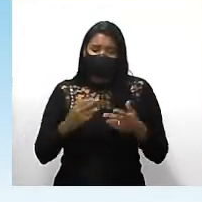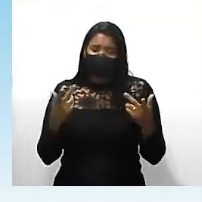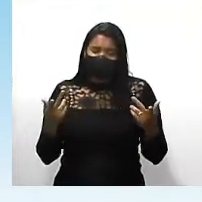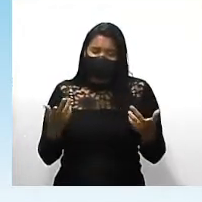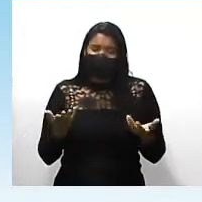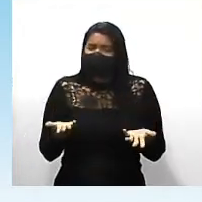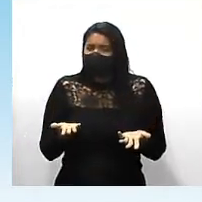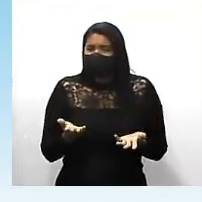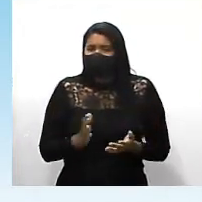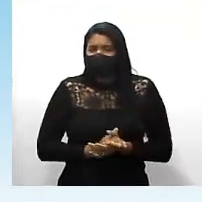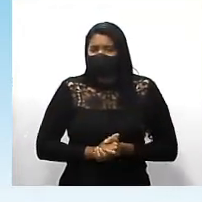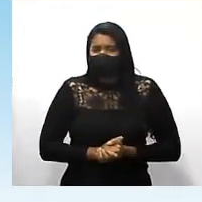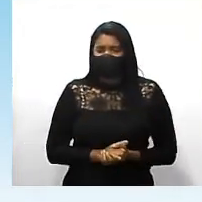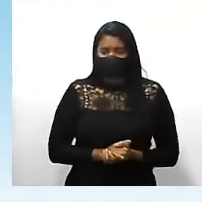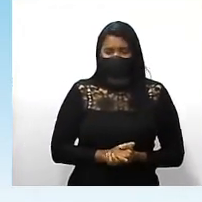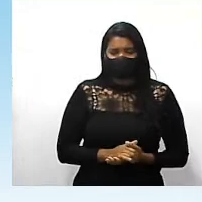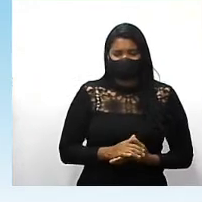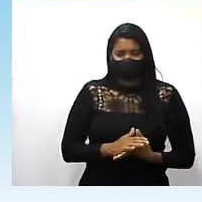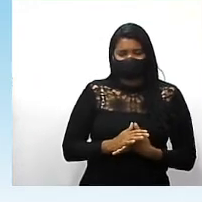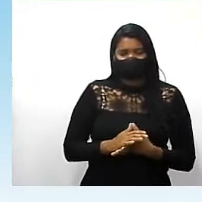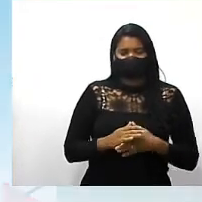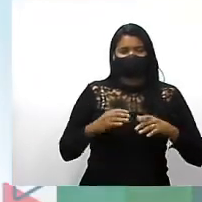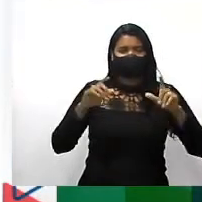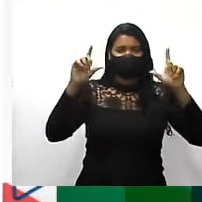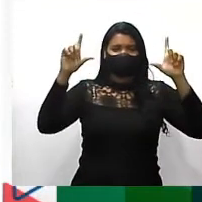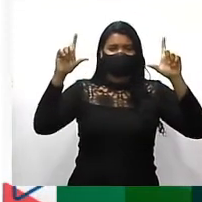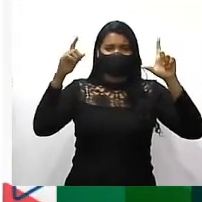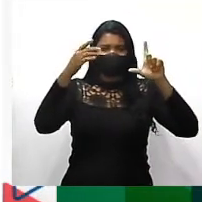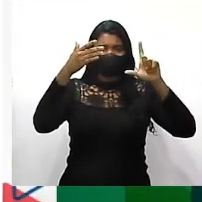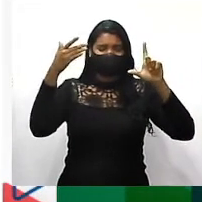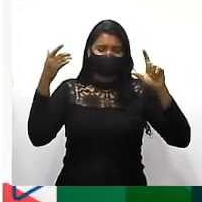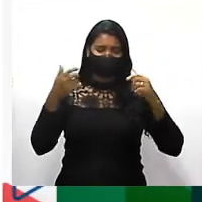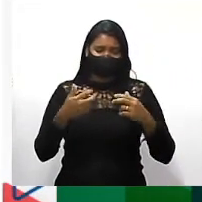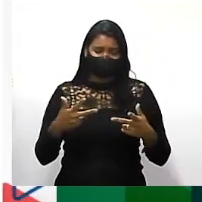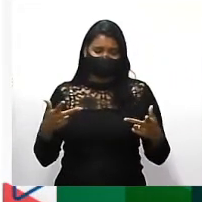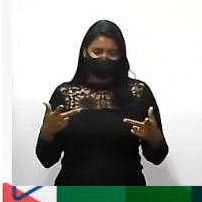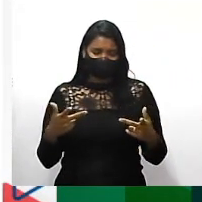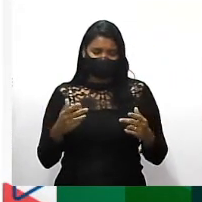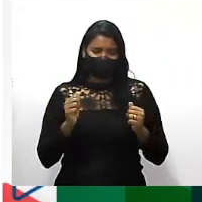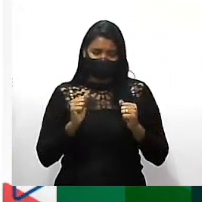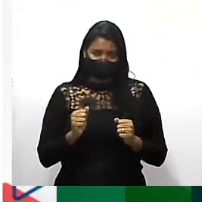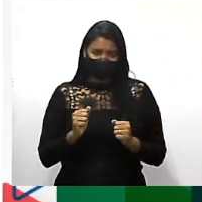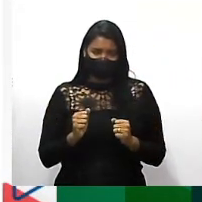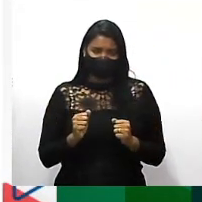pouquinho aqui o slide, vocês podem ver aqui algumas das coisas que podem